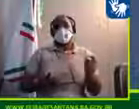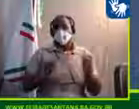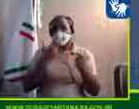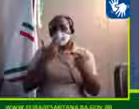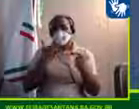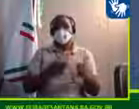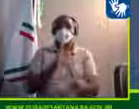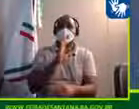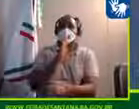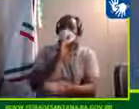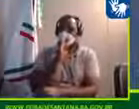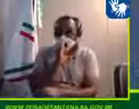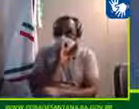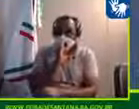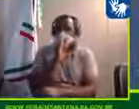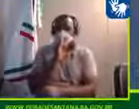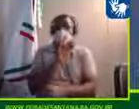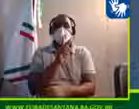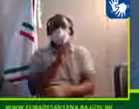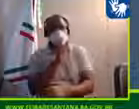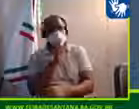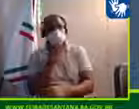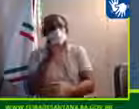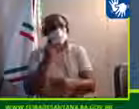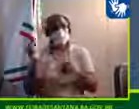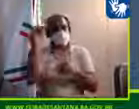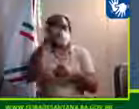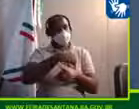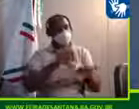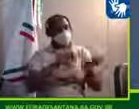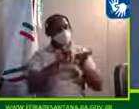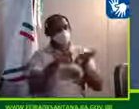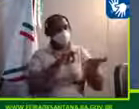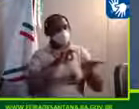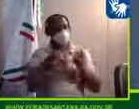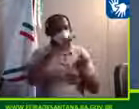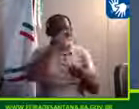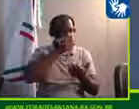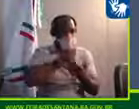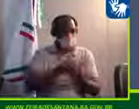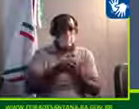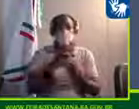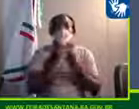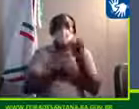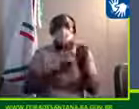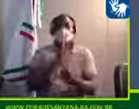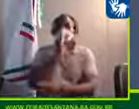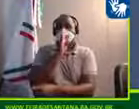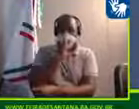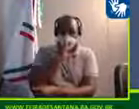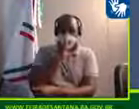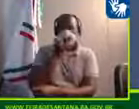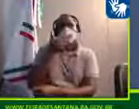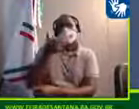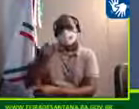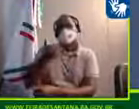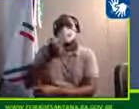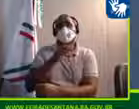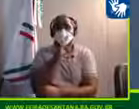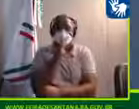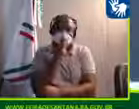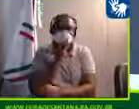povo todo ficar quieto, com a boca calada, veio aqui e resolveu no dia certo. É bom sinal, né? Boca fechada, às vezes, é muito bom também.